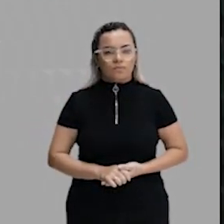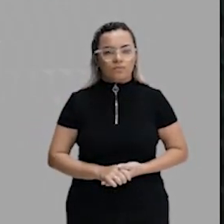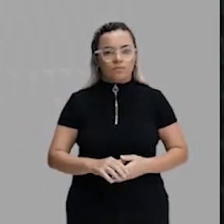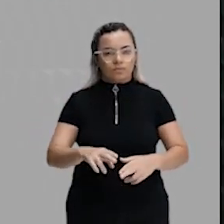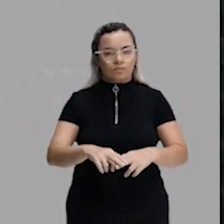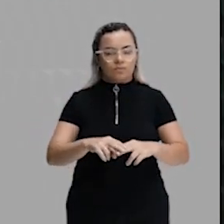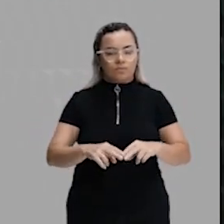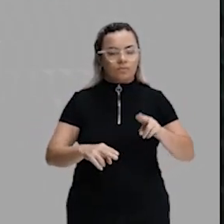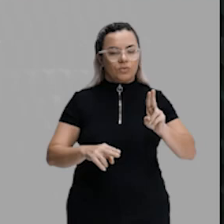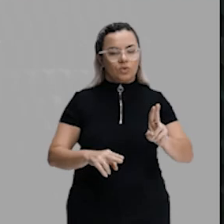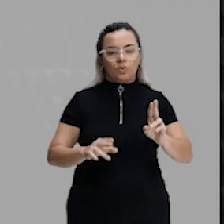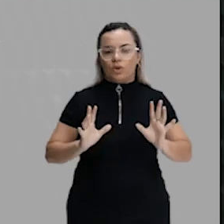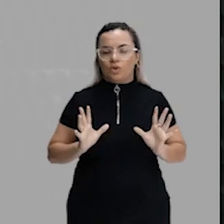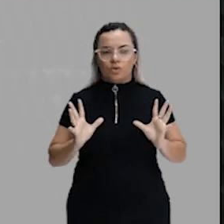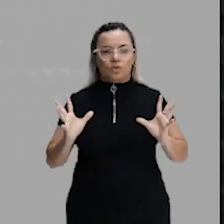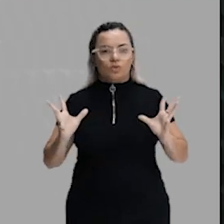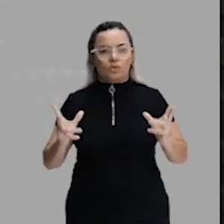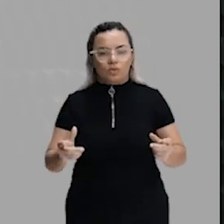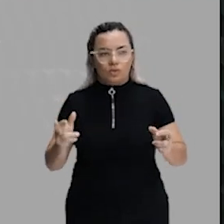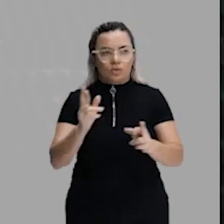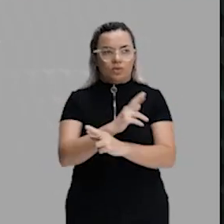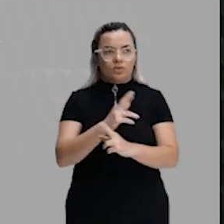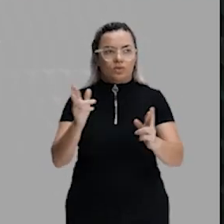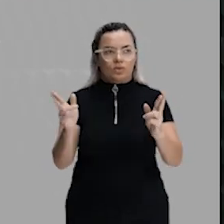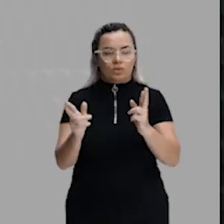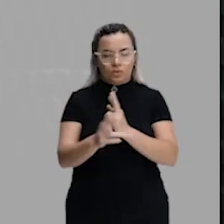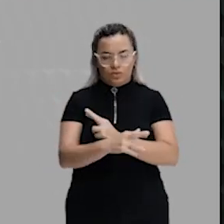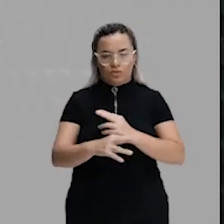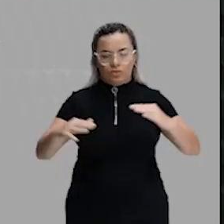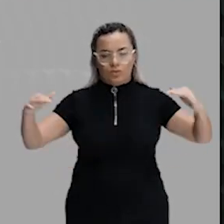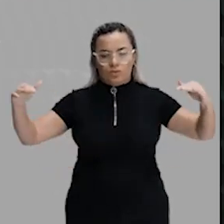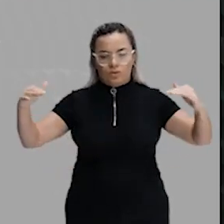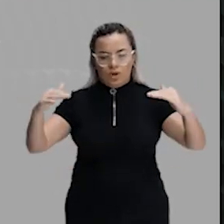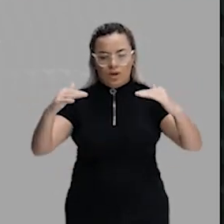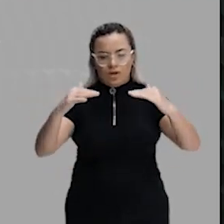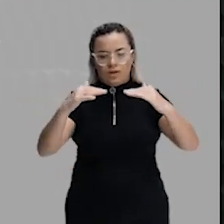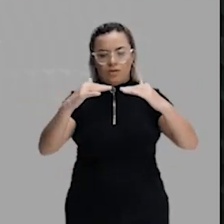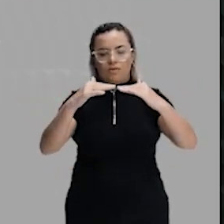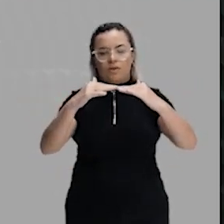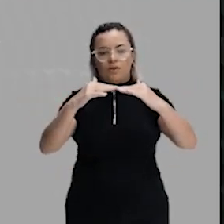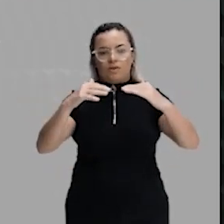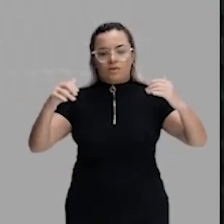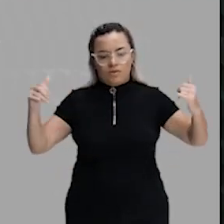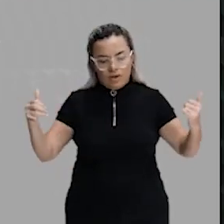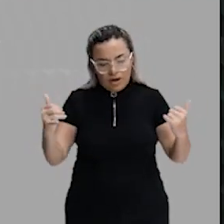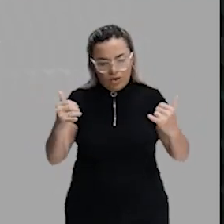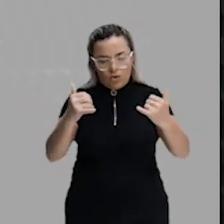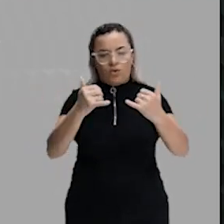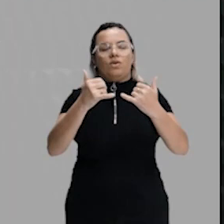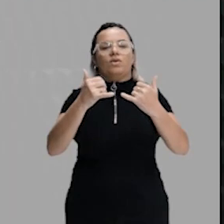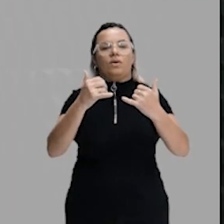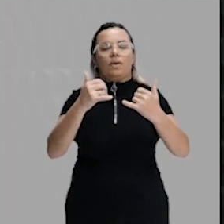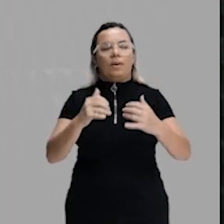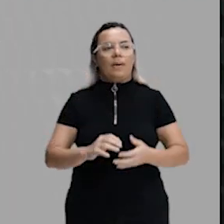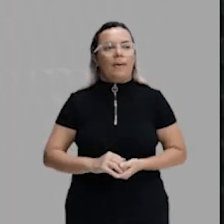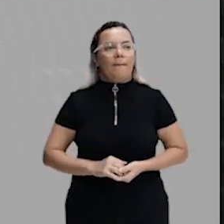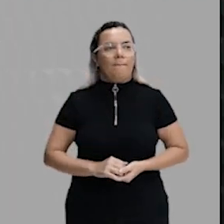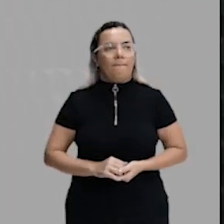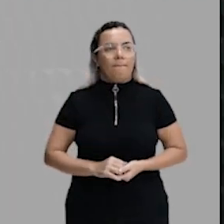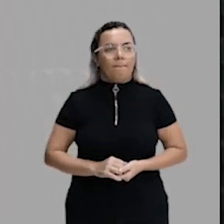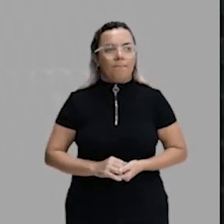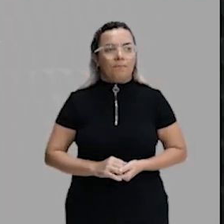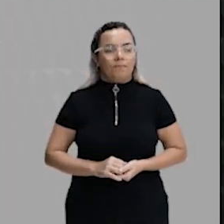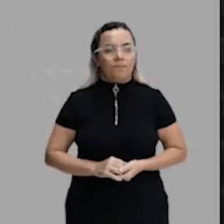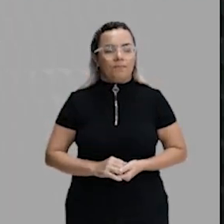total, ele é relacionado ao equivalente e à corrente, né? Se nós utilizarmos a primeira lei de Ohm, vocês vão ver que U